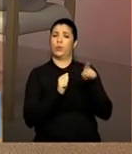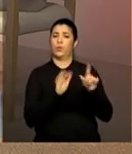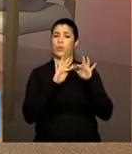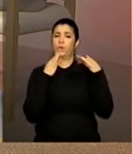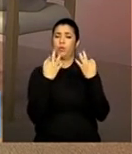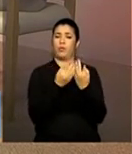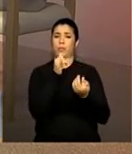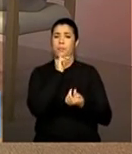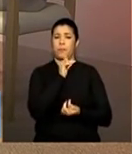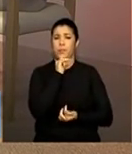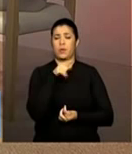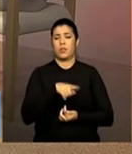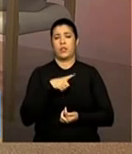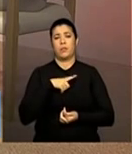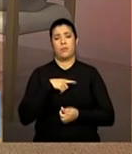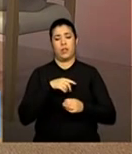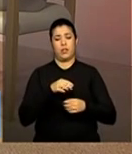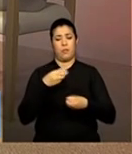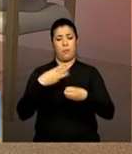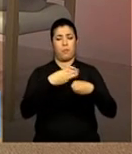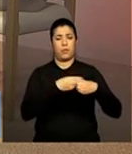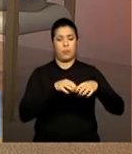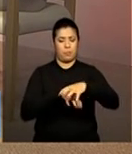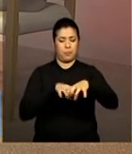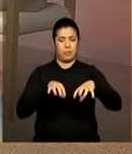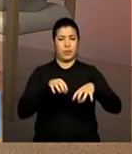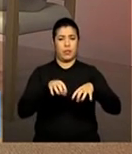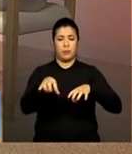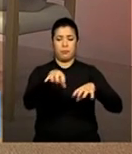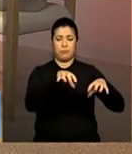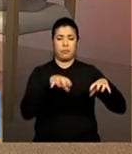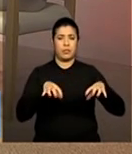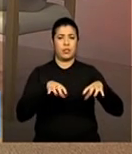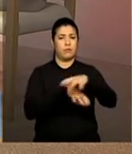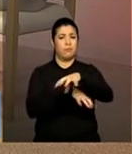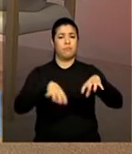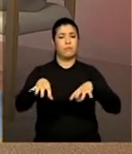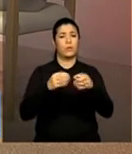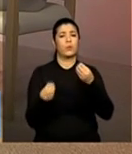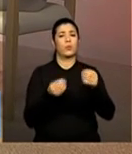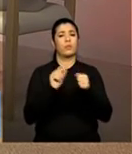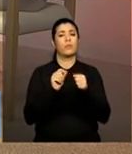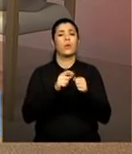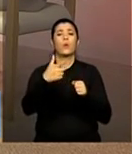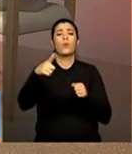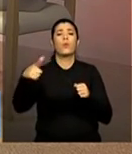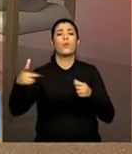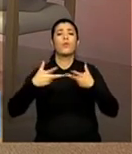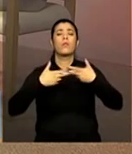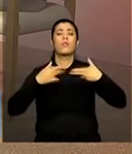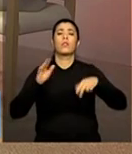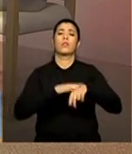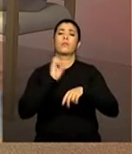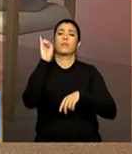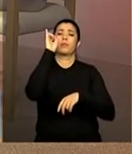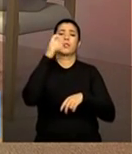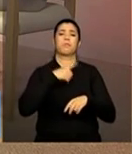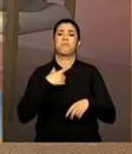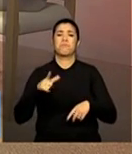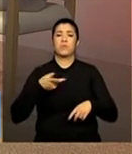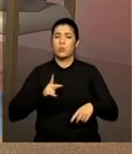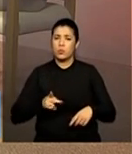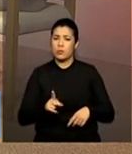famílias desses territórios atendidas pelas equipes volantes né que outros aspectos são relevantes Até porque não tem a